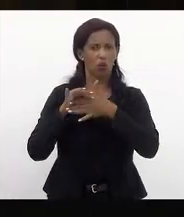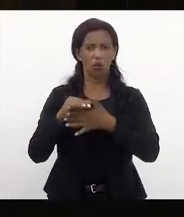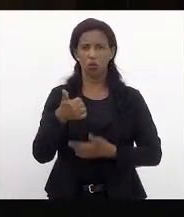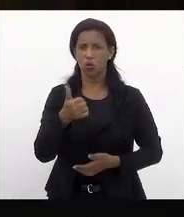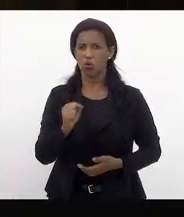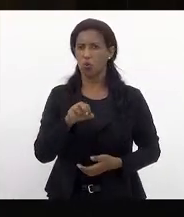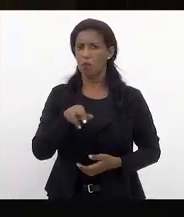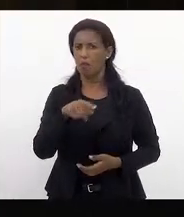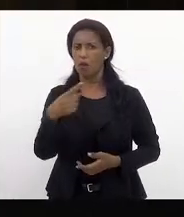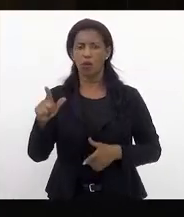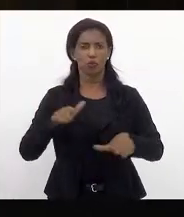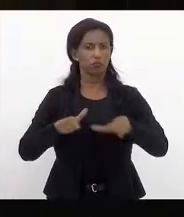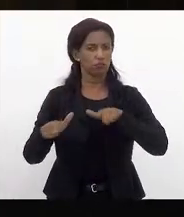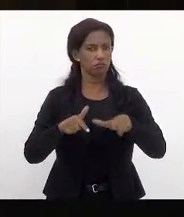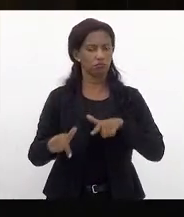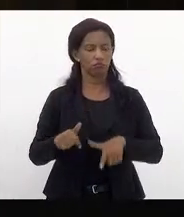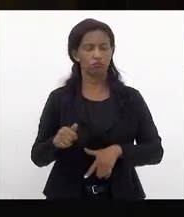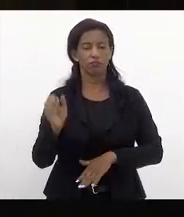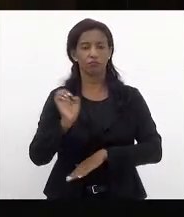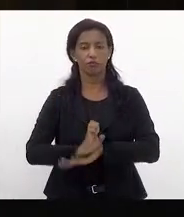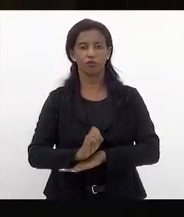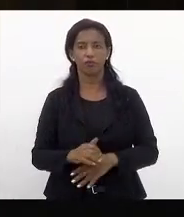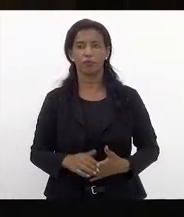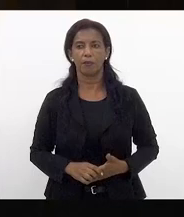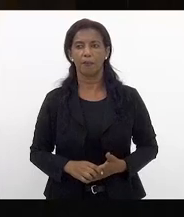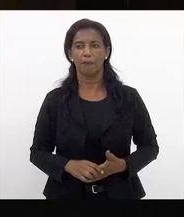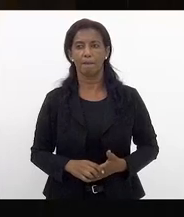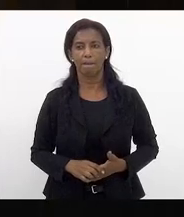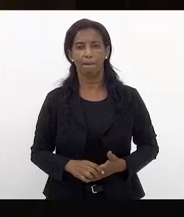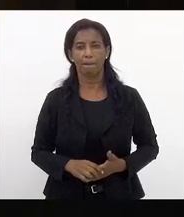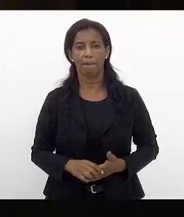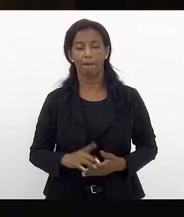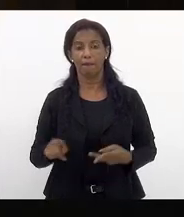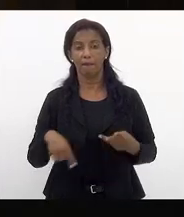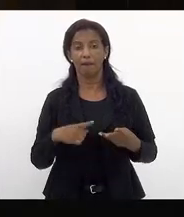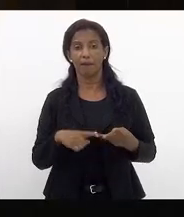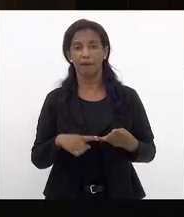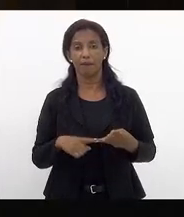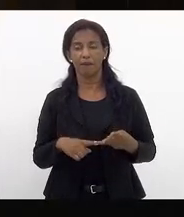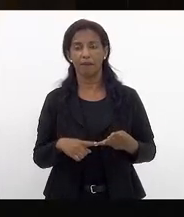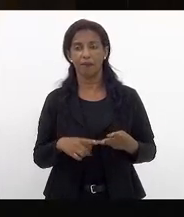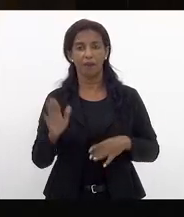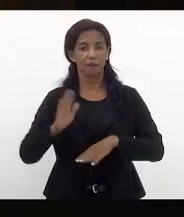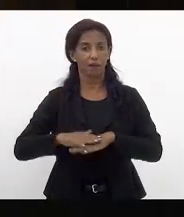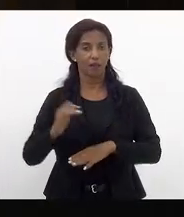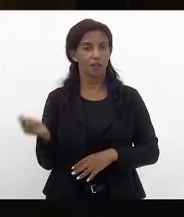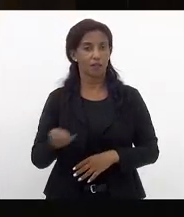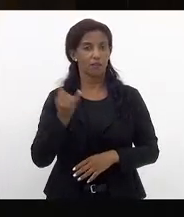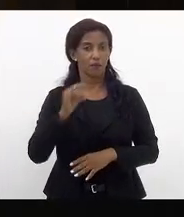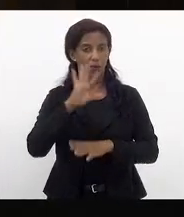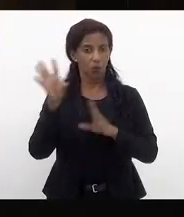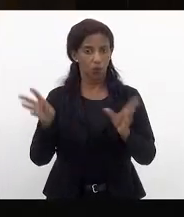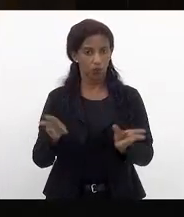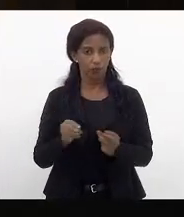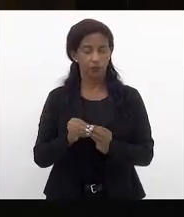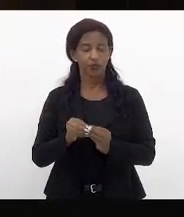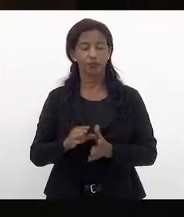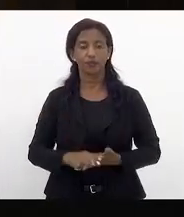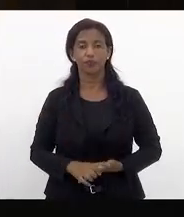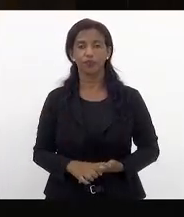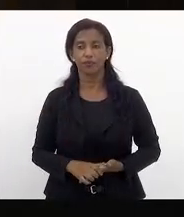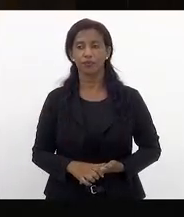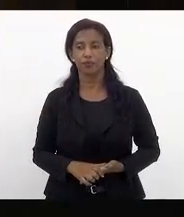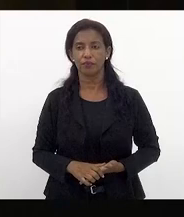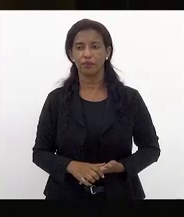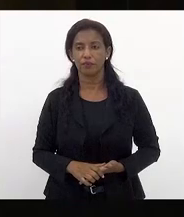18 milhões de trabalhadores fluminenses desse estado. E o terceiro e o mais importante conclusão que precisamos tirar desse pacote